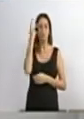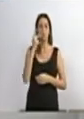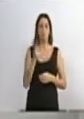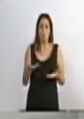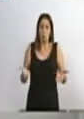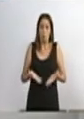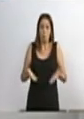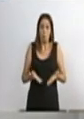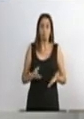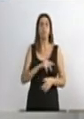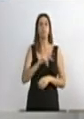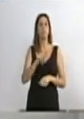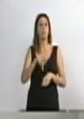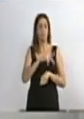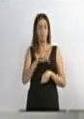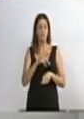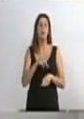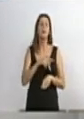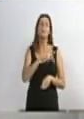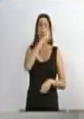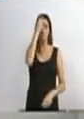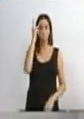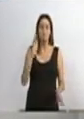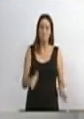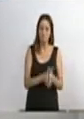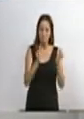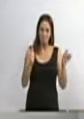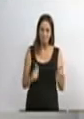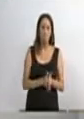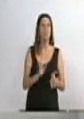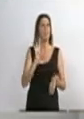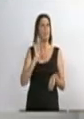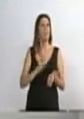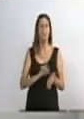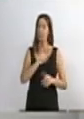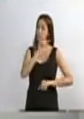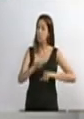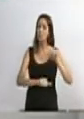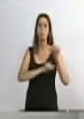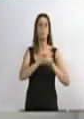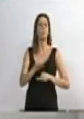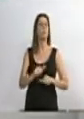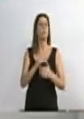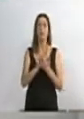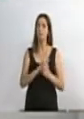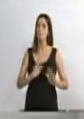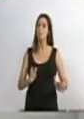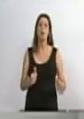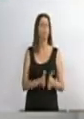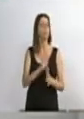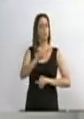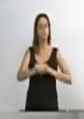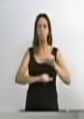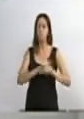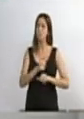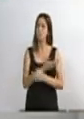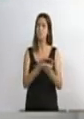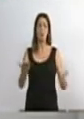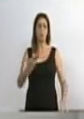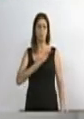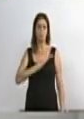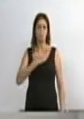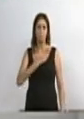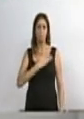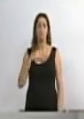na porta de milhões de brasileiros. A fome e a miséria não batem mais na porta. E, meus companheiros,